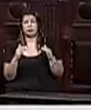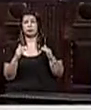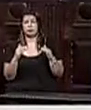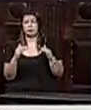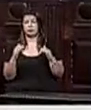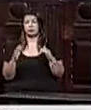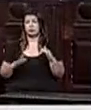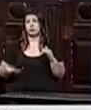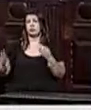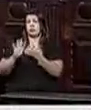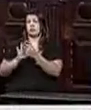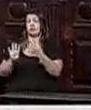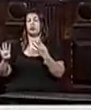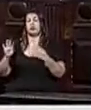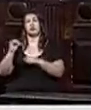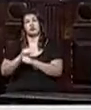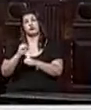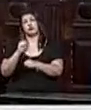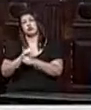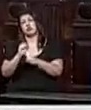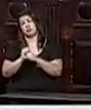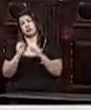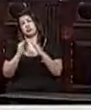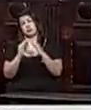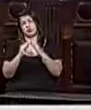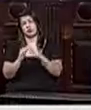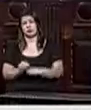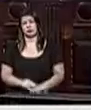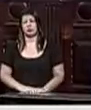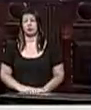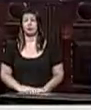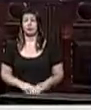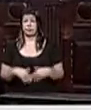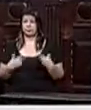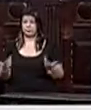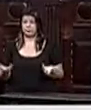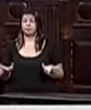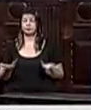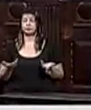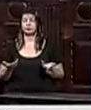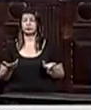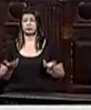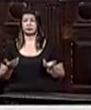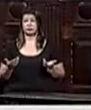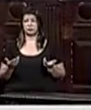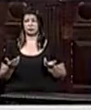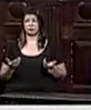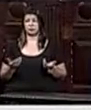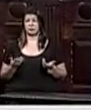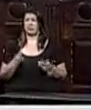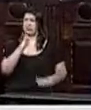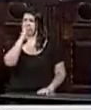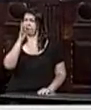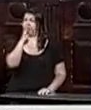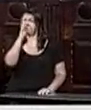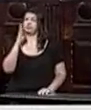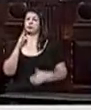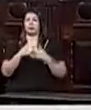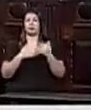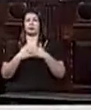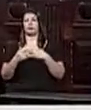aqueles que estão verdadeiramente relacionados como vítimas, e não entregar a chave de